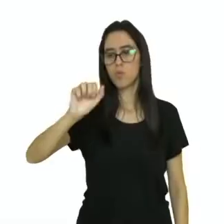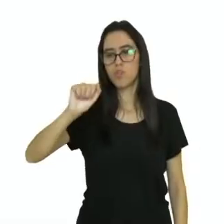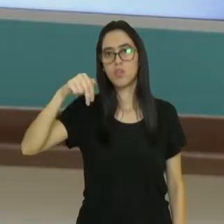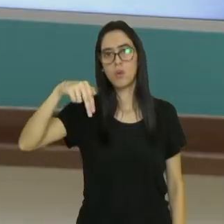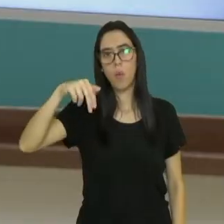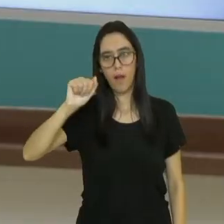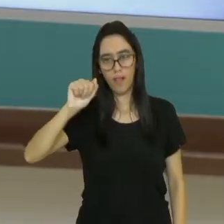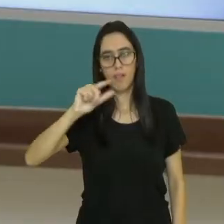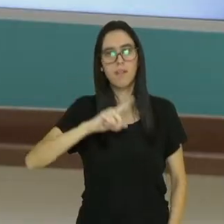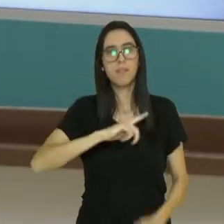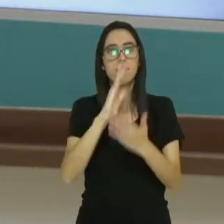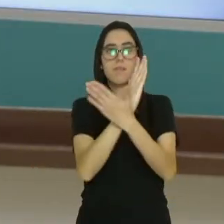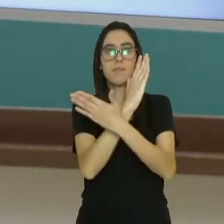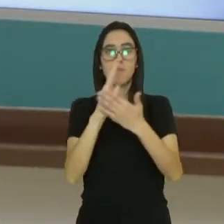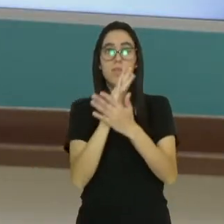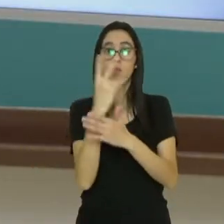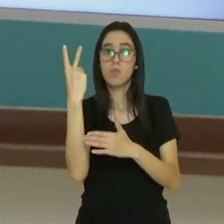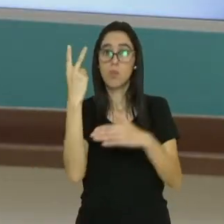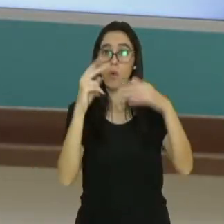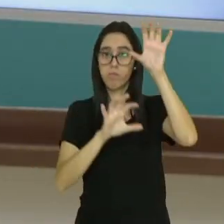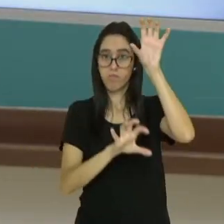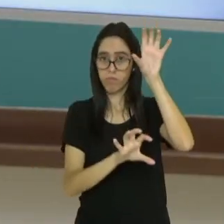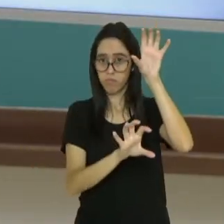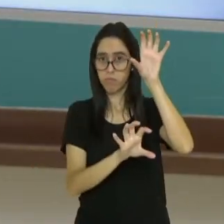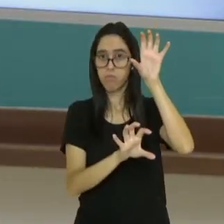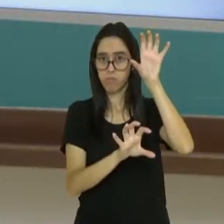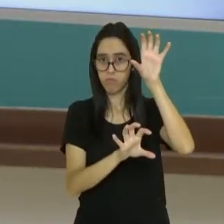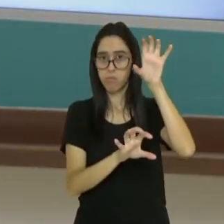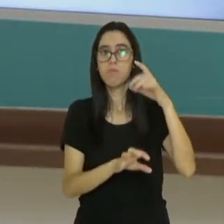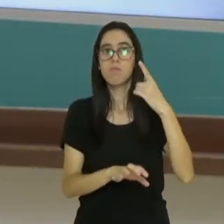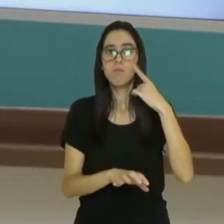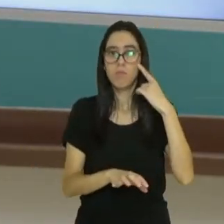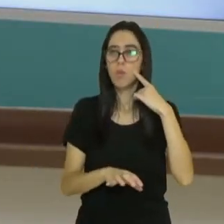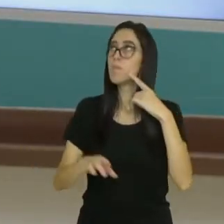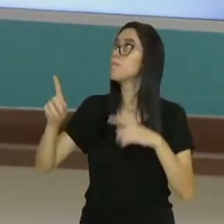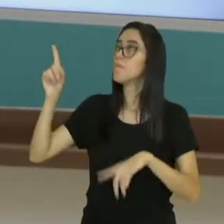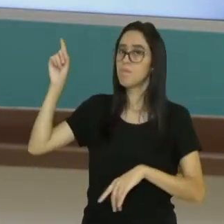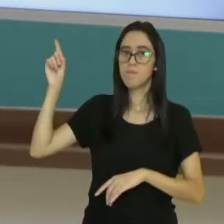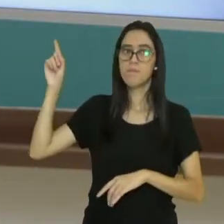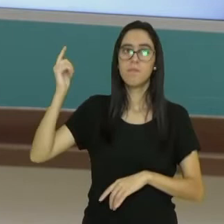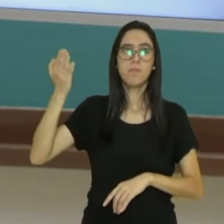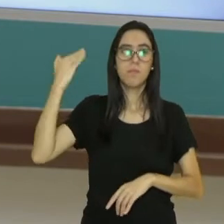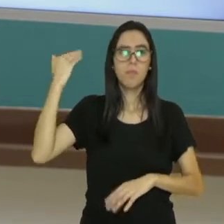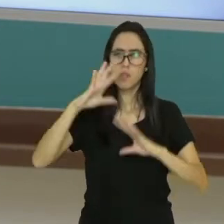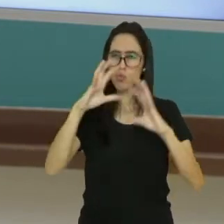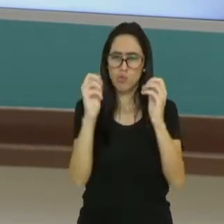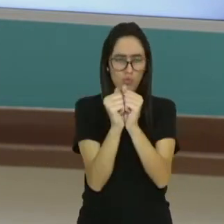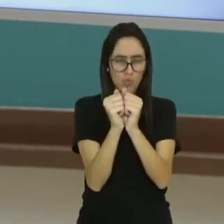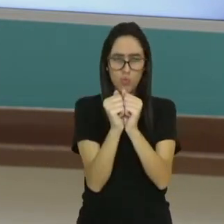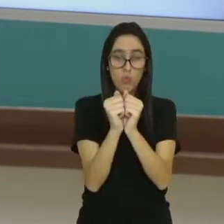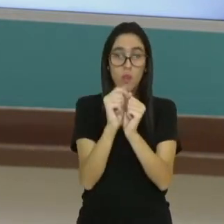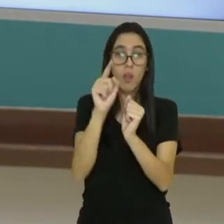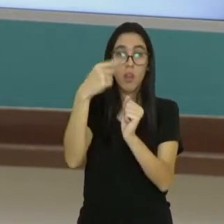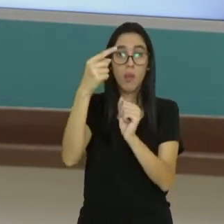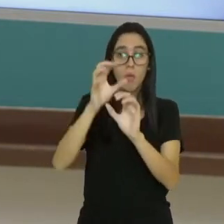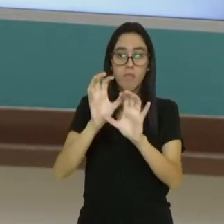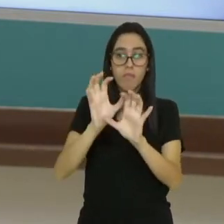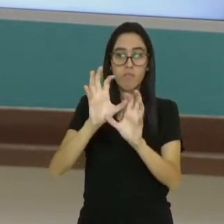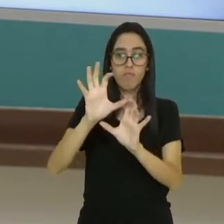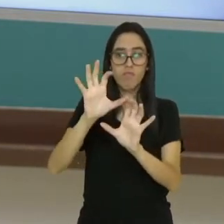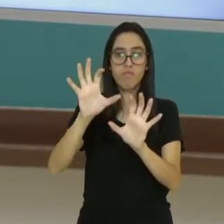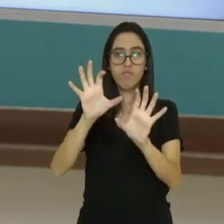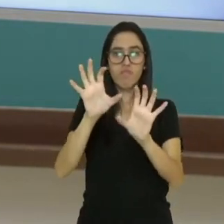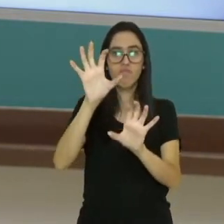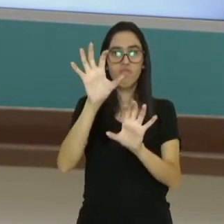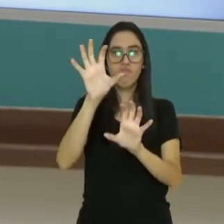divide em dois continentes, menores do que a Pangeia, que era o supercontinente, mas ainda